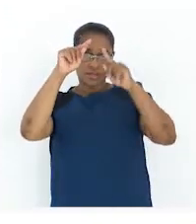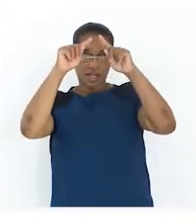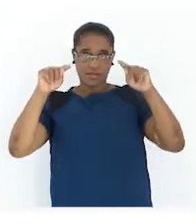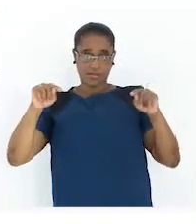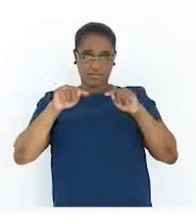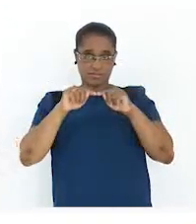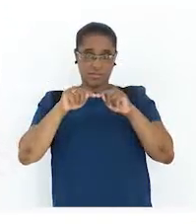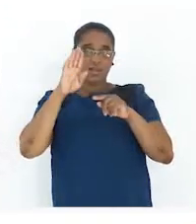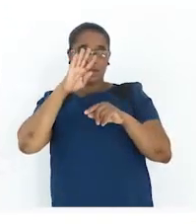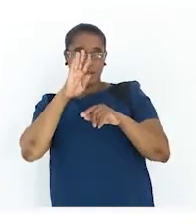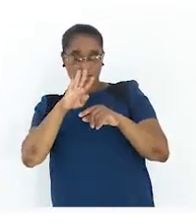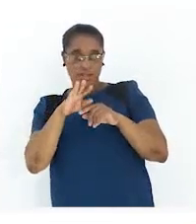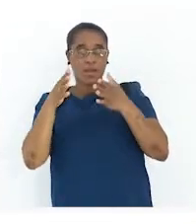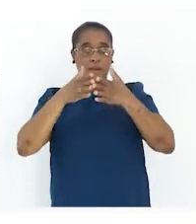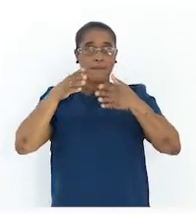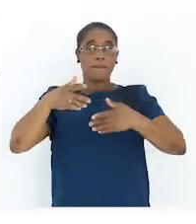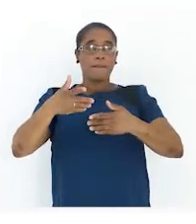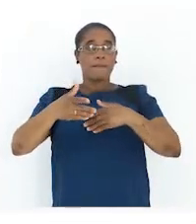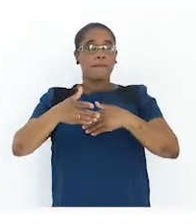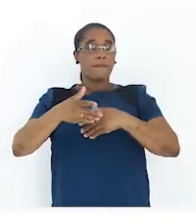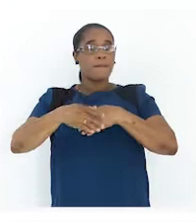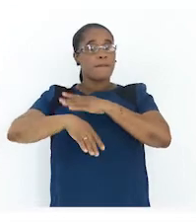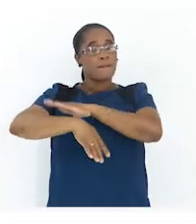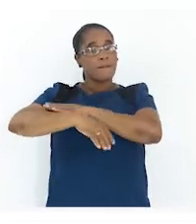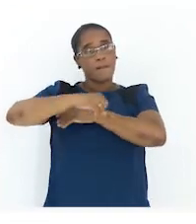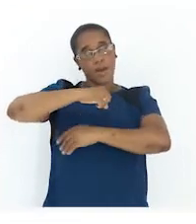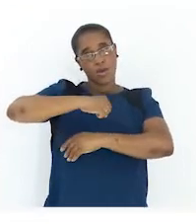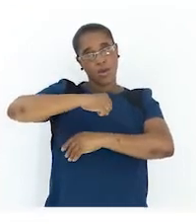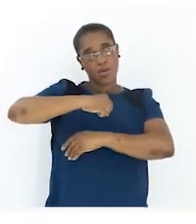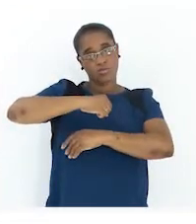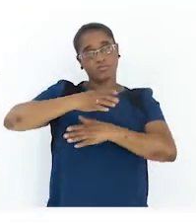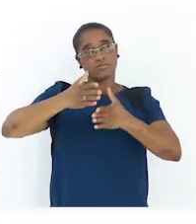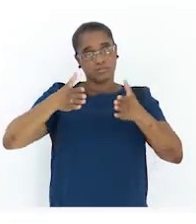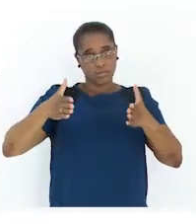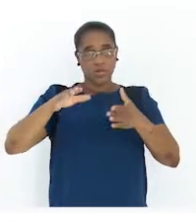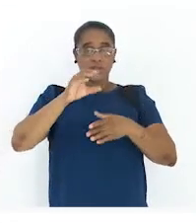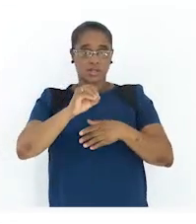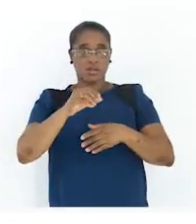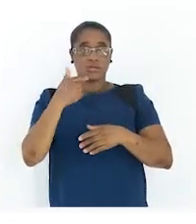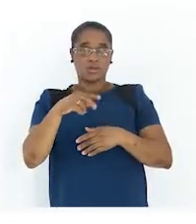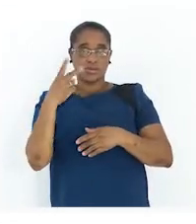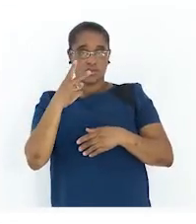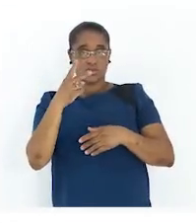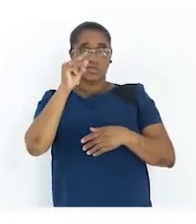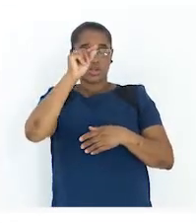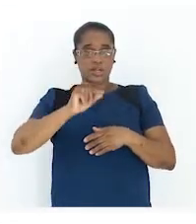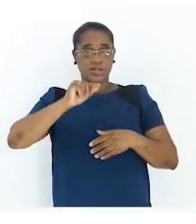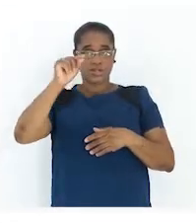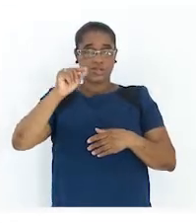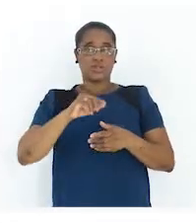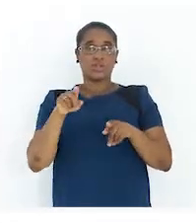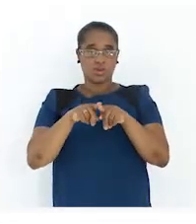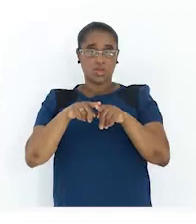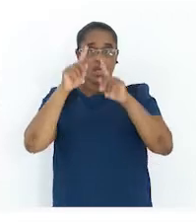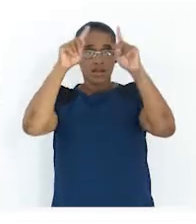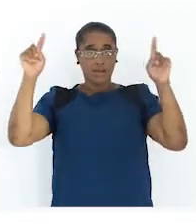nós vamos ter duas raízes, como está na tela. Então, se delta for igual a